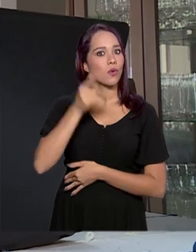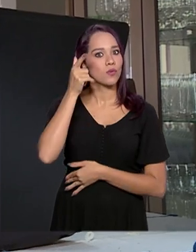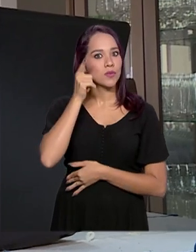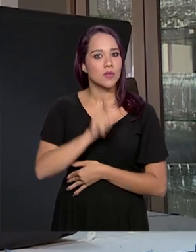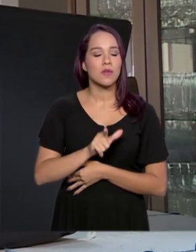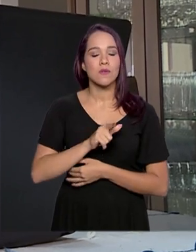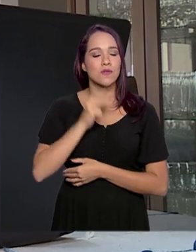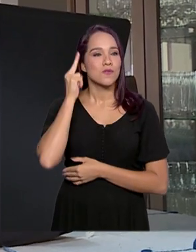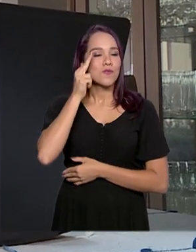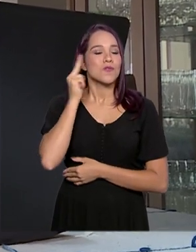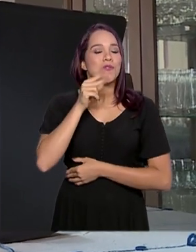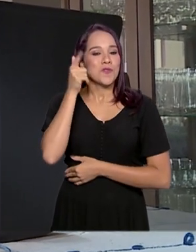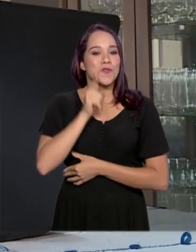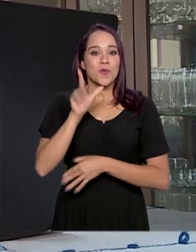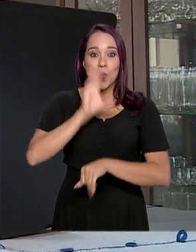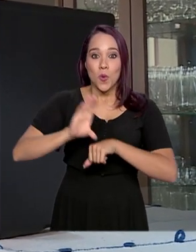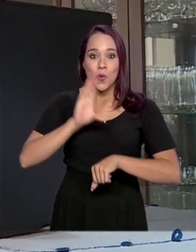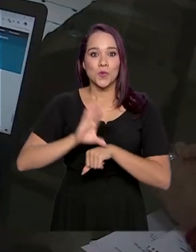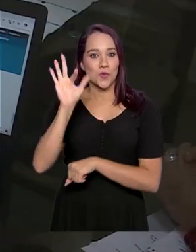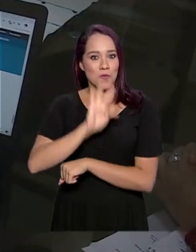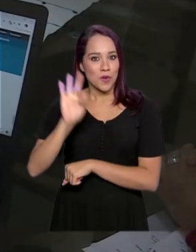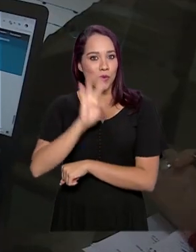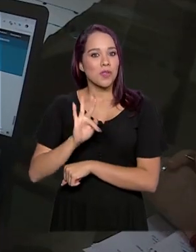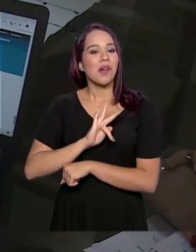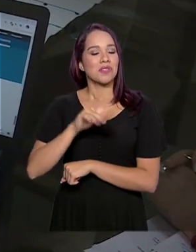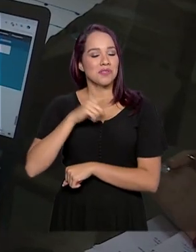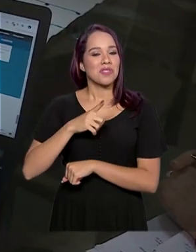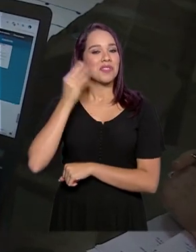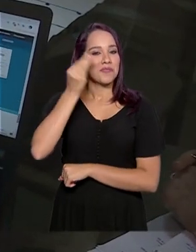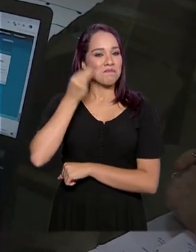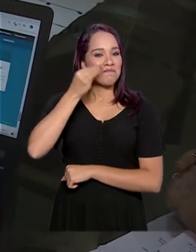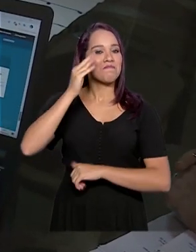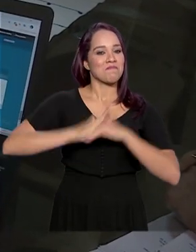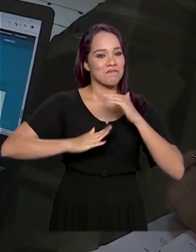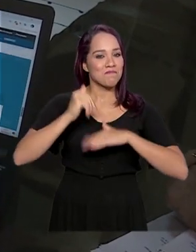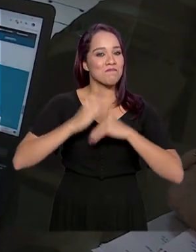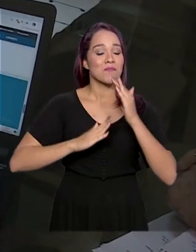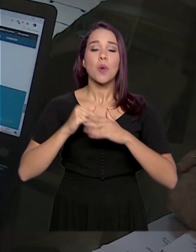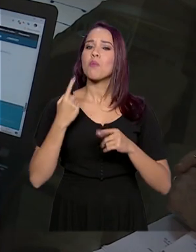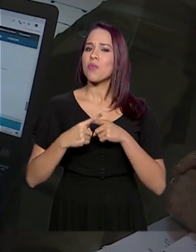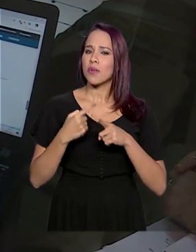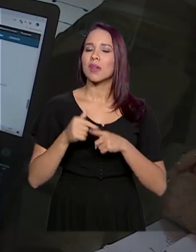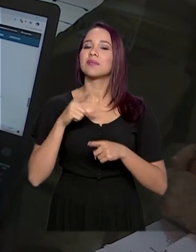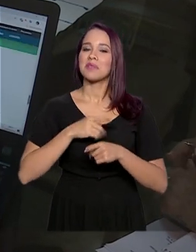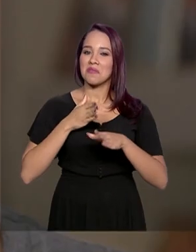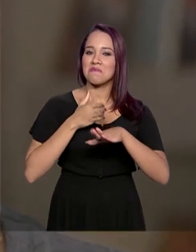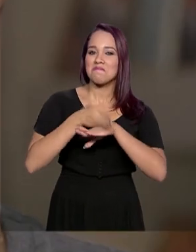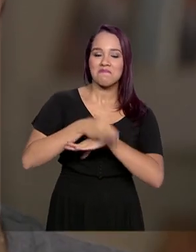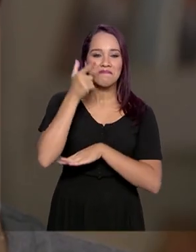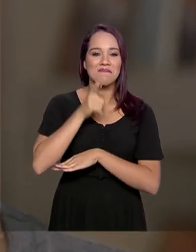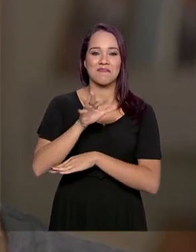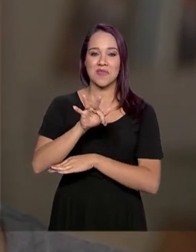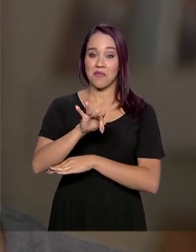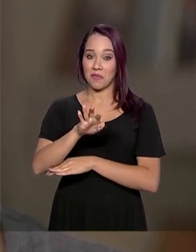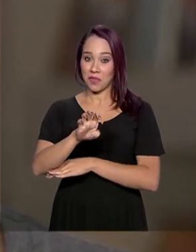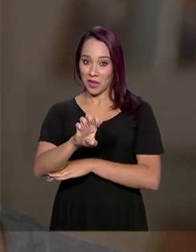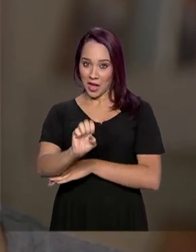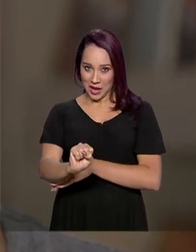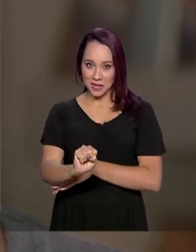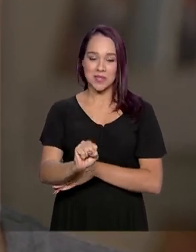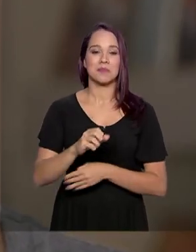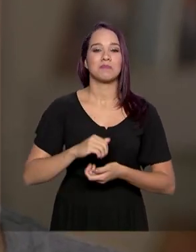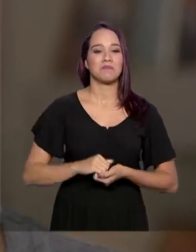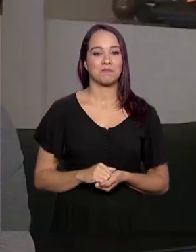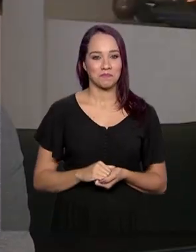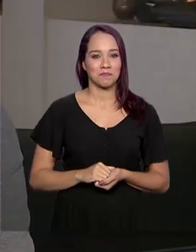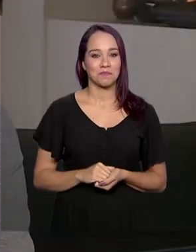realizar o sonho de cursar uma faculdade e ter experiência profissional porque teve acesso ao FIES, o Fundo de Financiamento